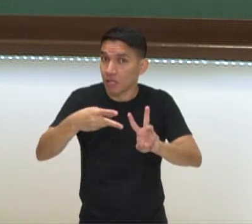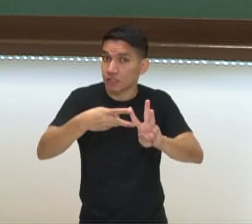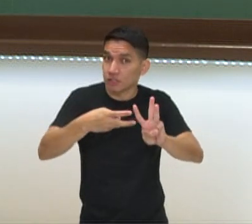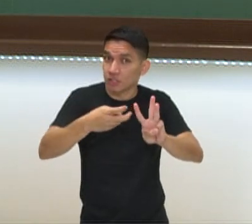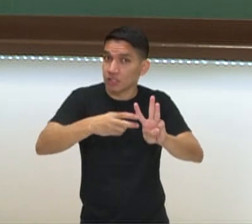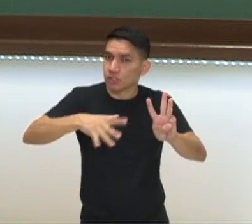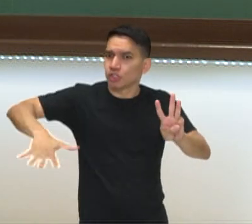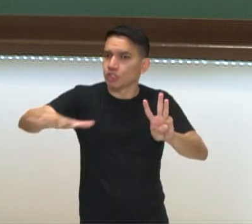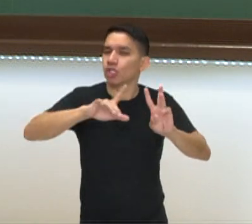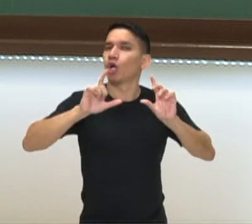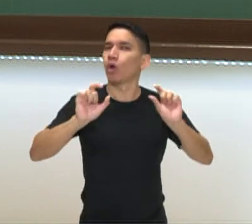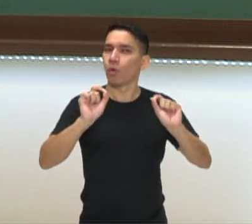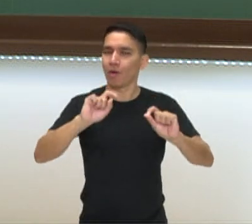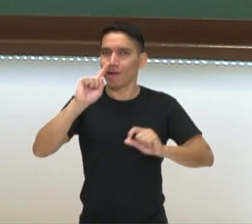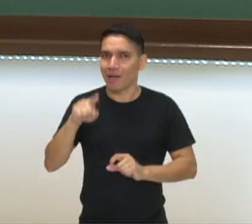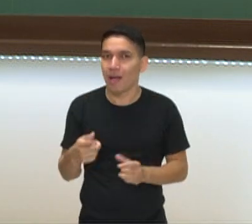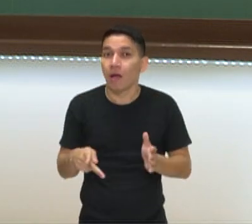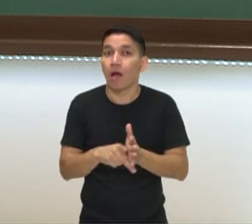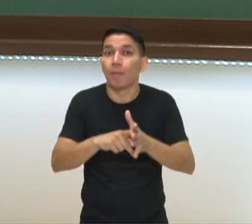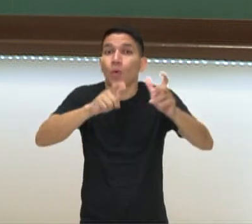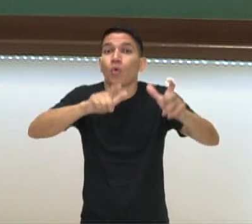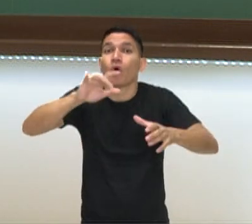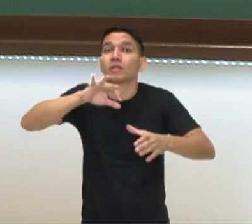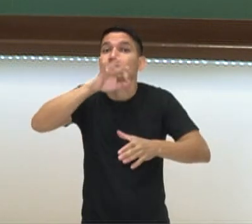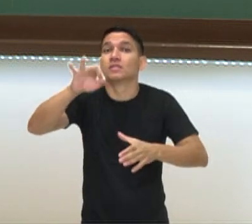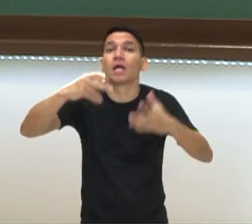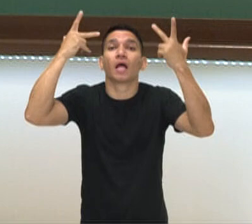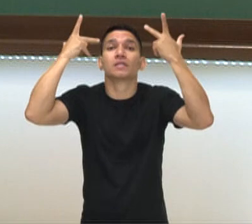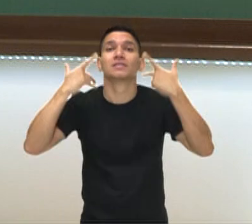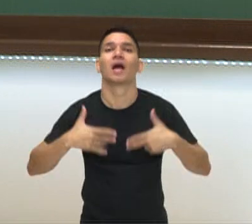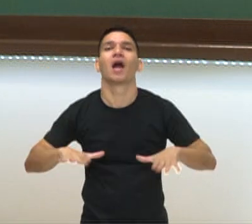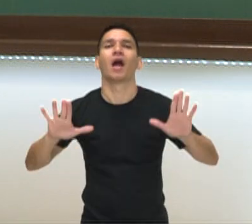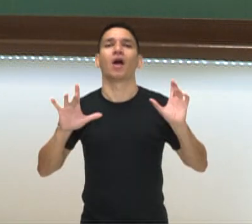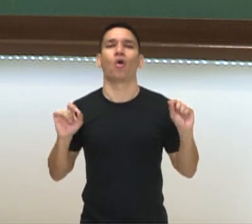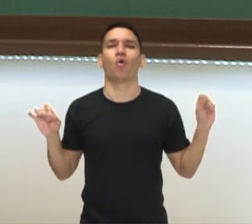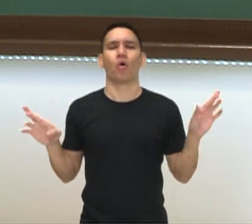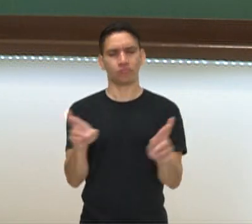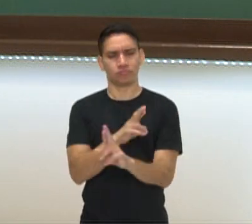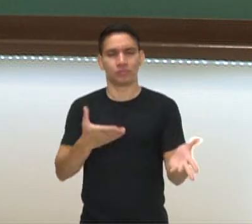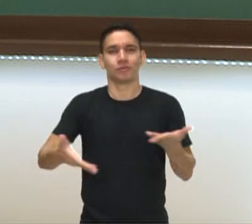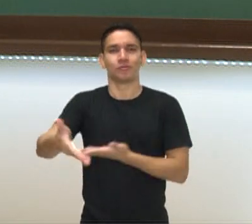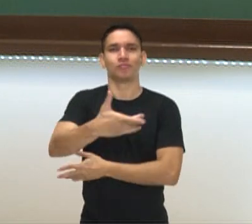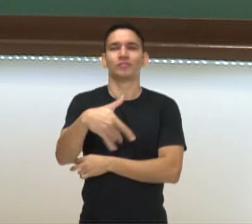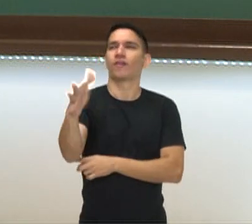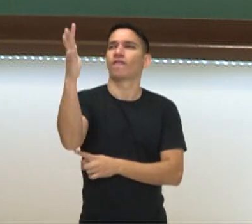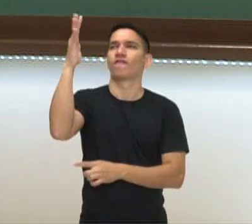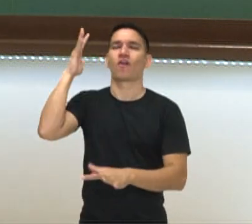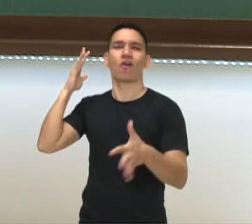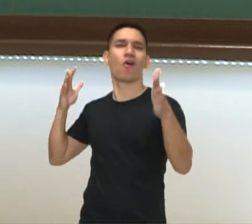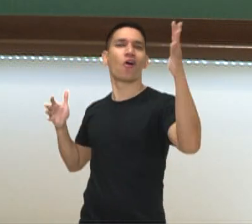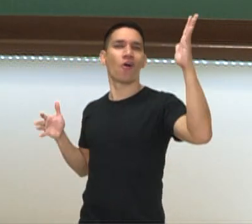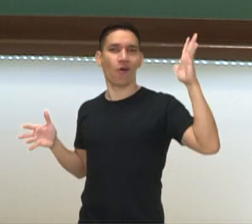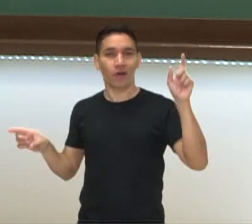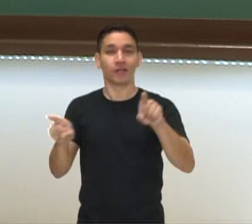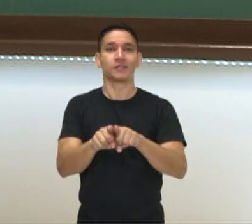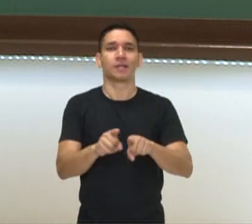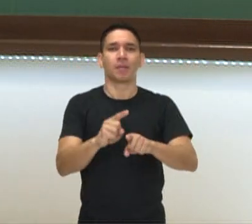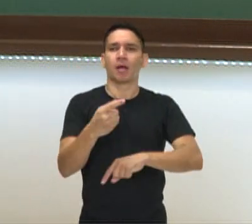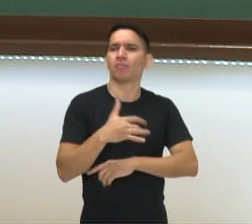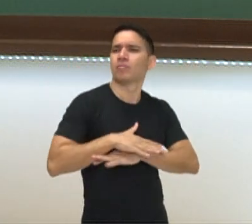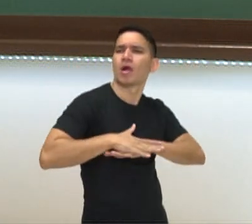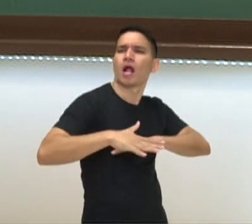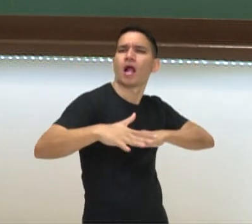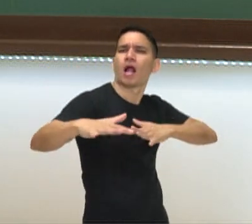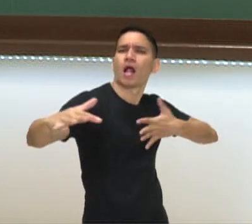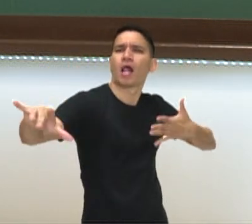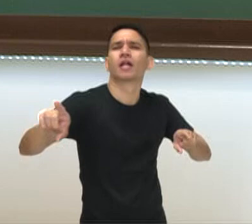em geral, são lugares sagrados naturais, envolvendo com toda certeza as florestas, os bosques,